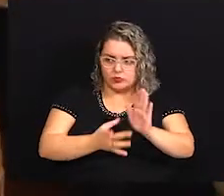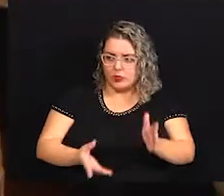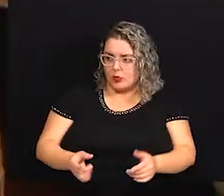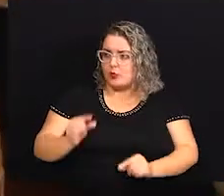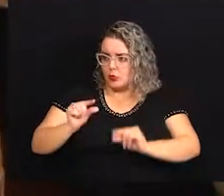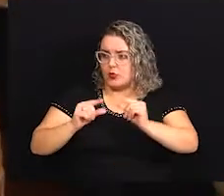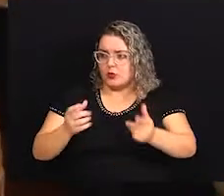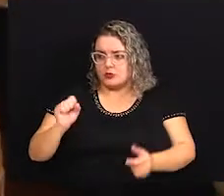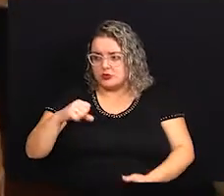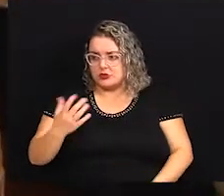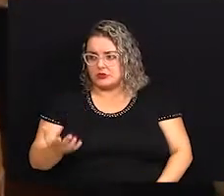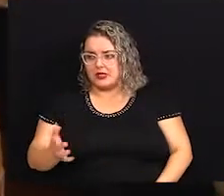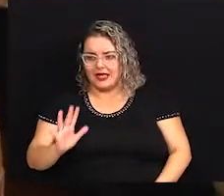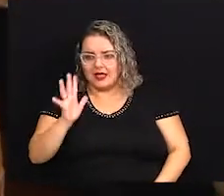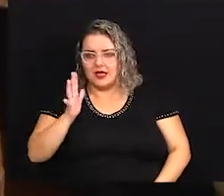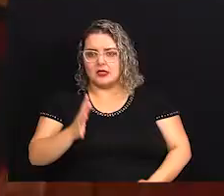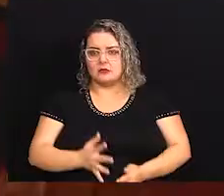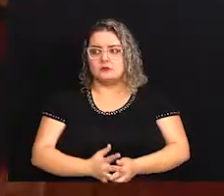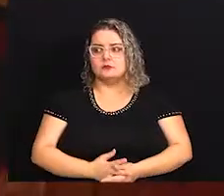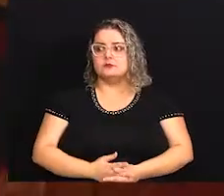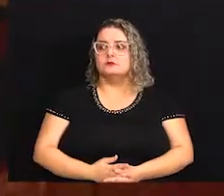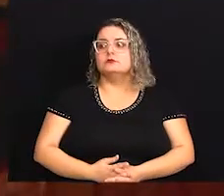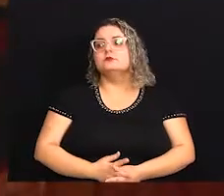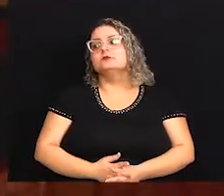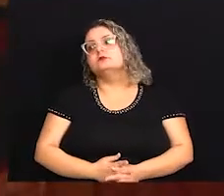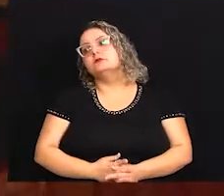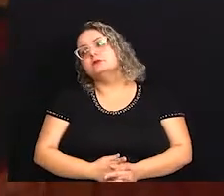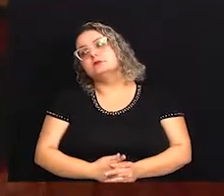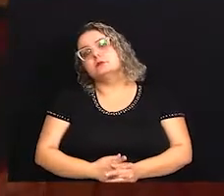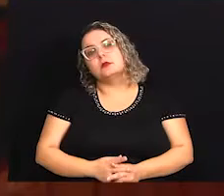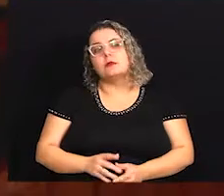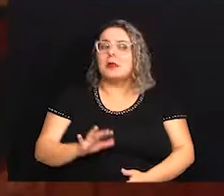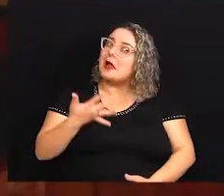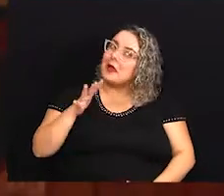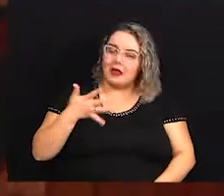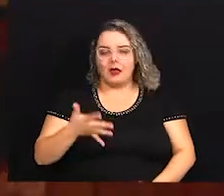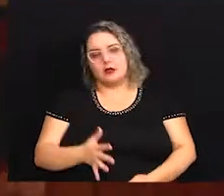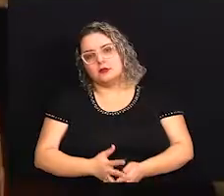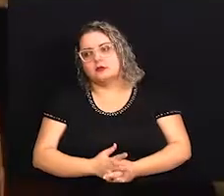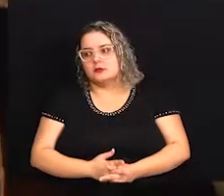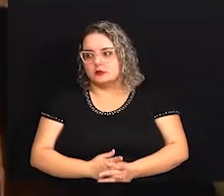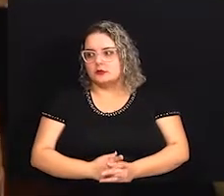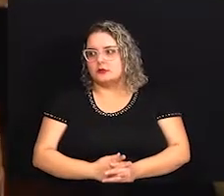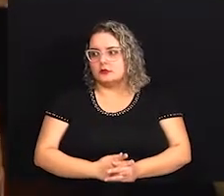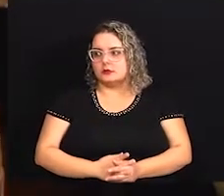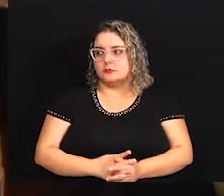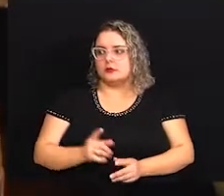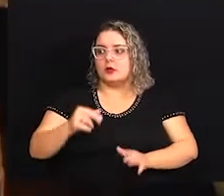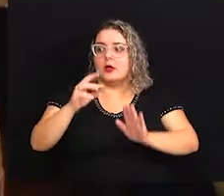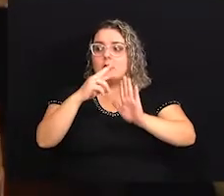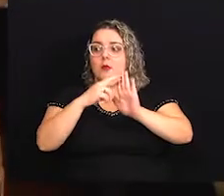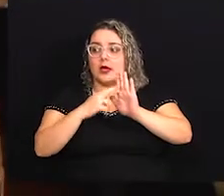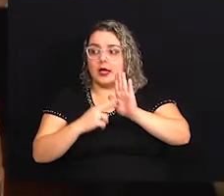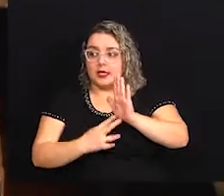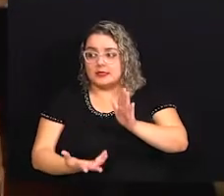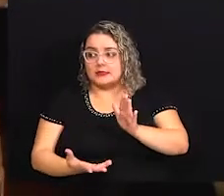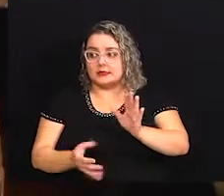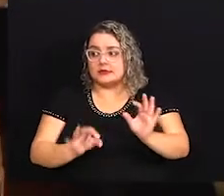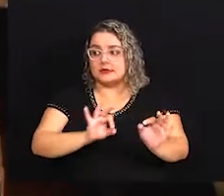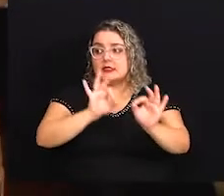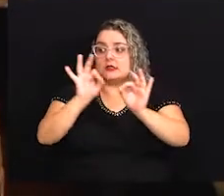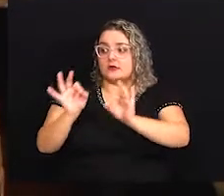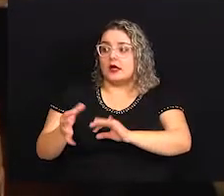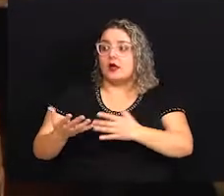ingredientes. Sim, poucos, né? Ingredientes. É uma receita cara? Não muito. Uhum. E aí é uma receita que a gente